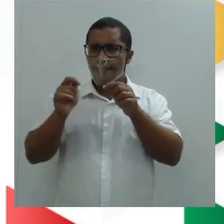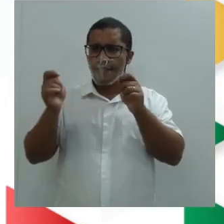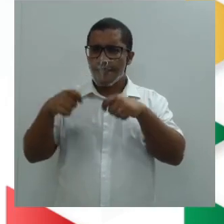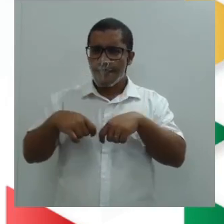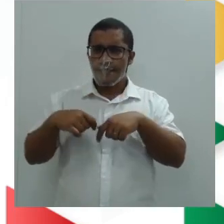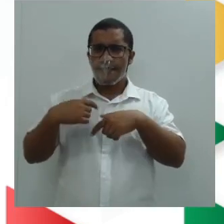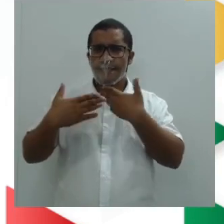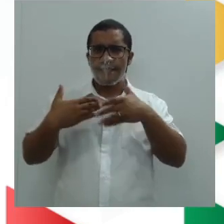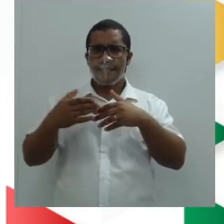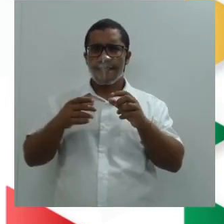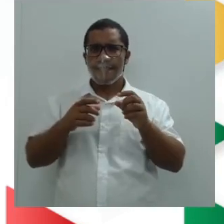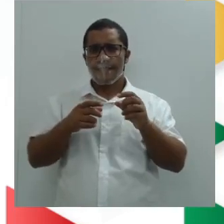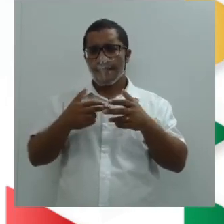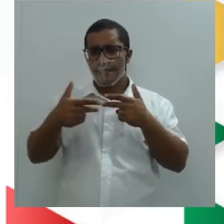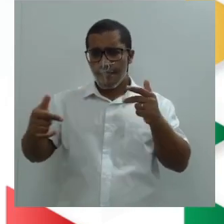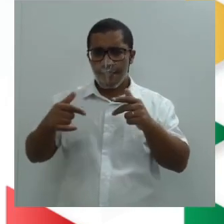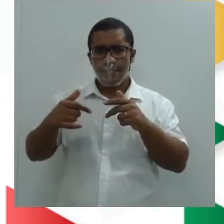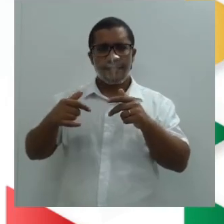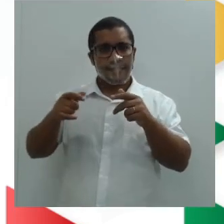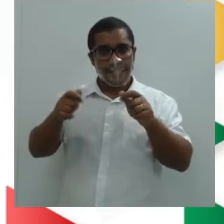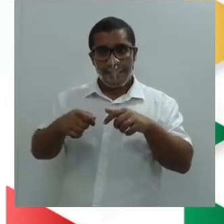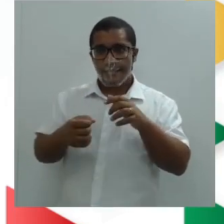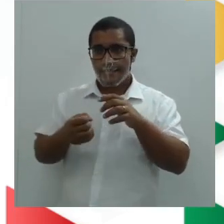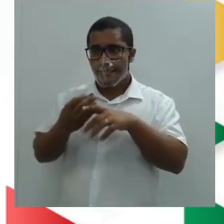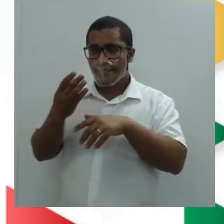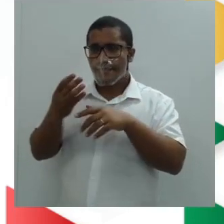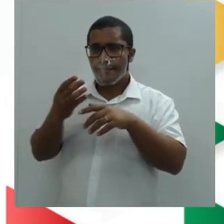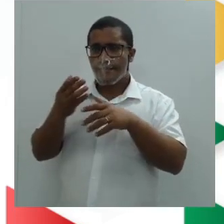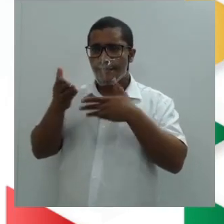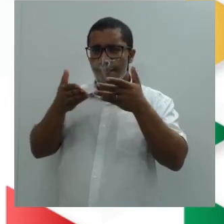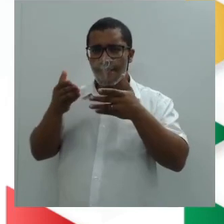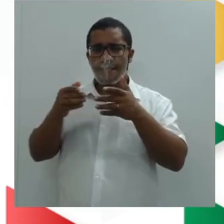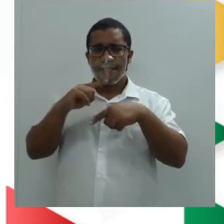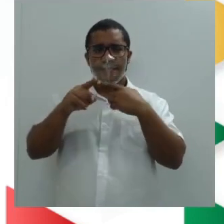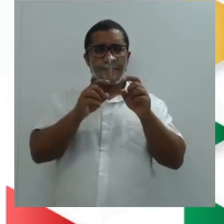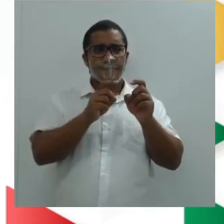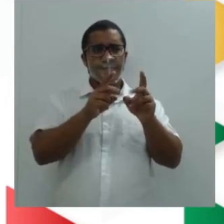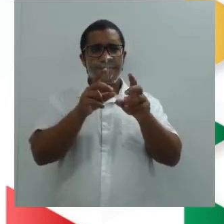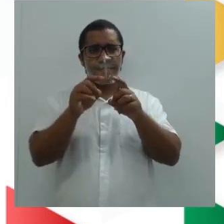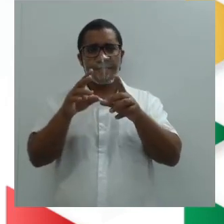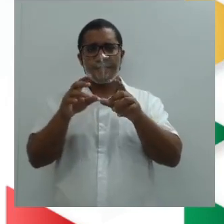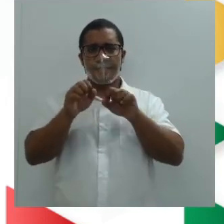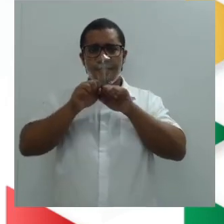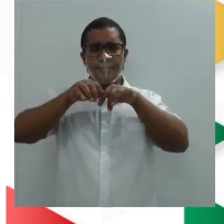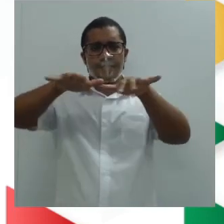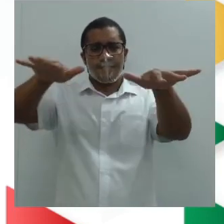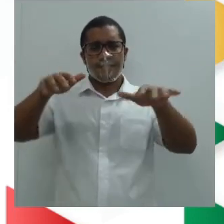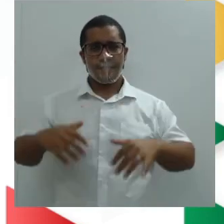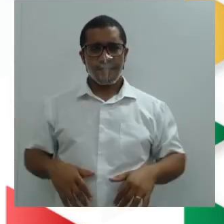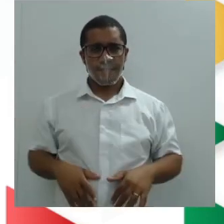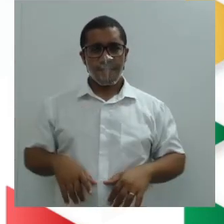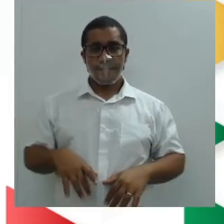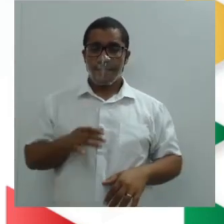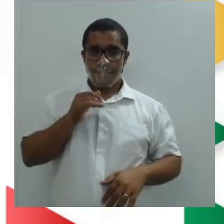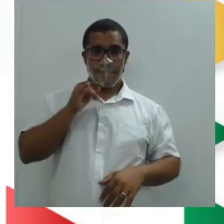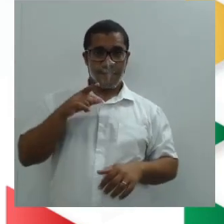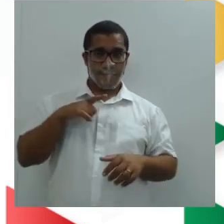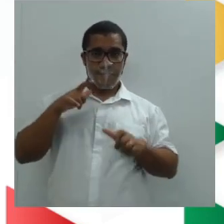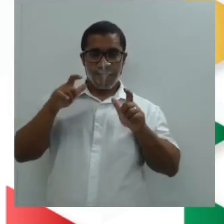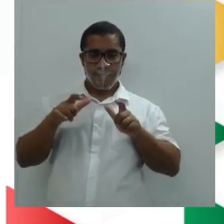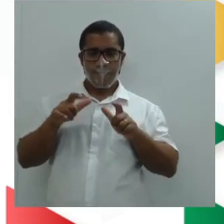ser comercializados para outros lugares. Ou seja, o que quer dizer isso? Ele se apropria, né, da